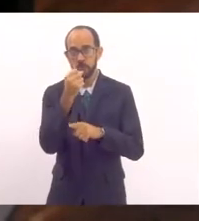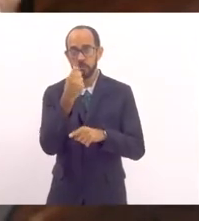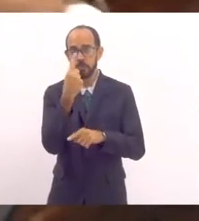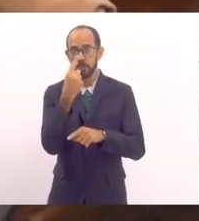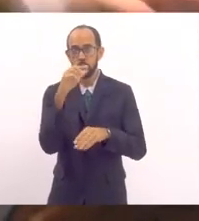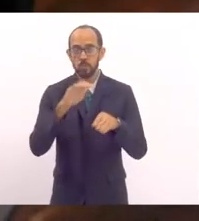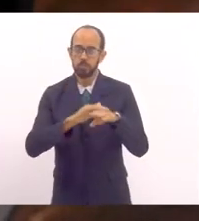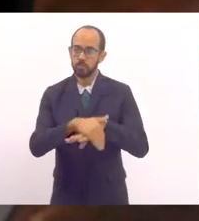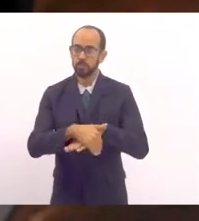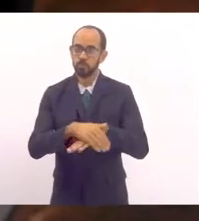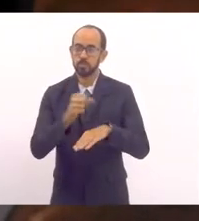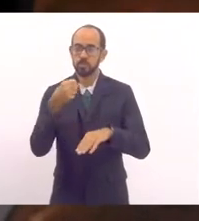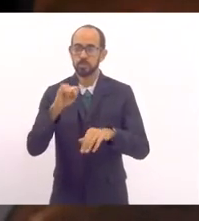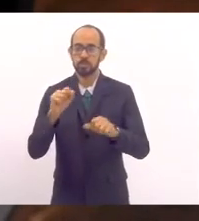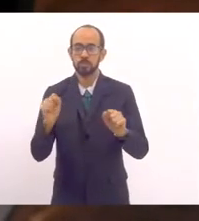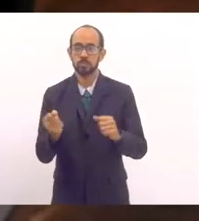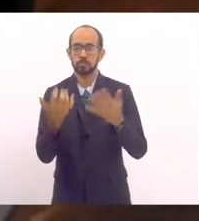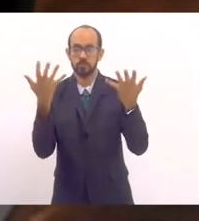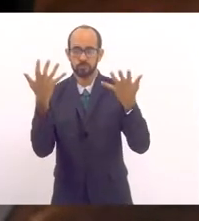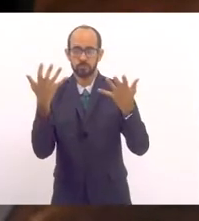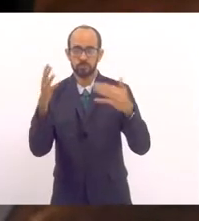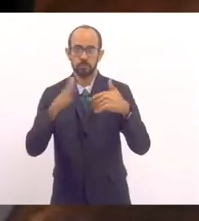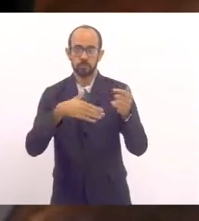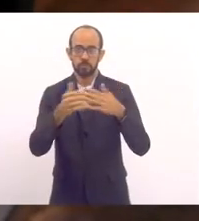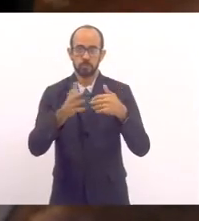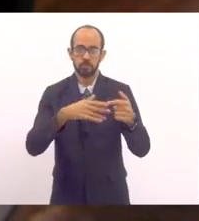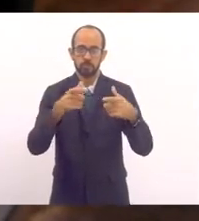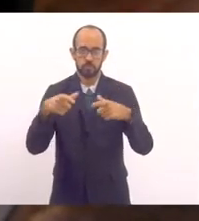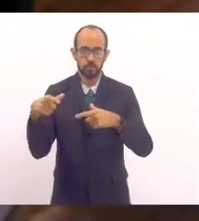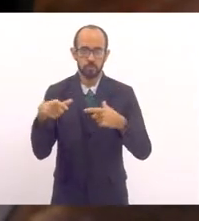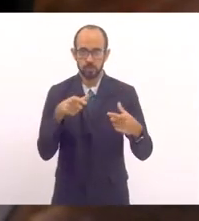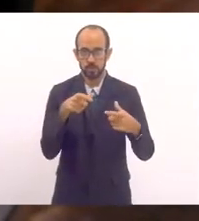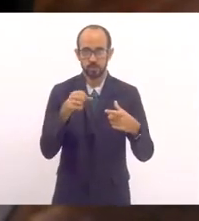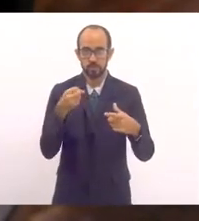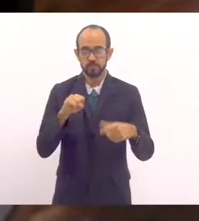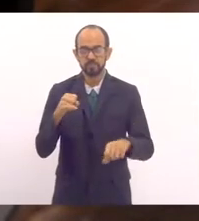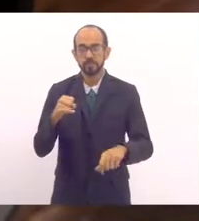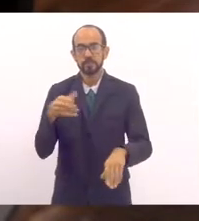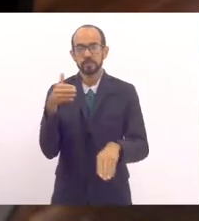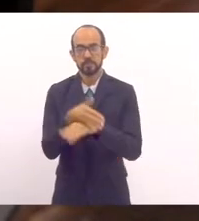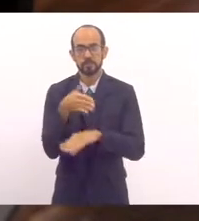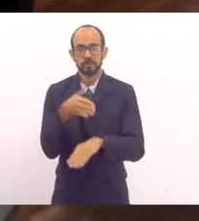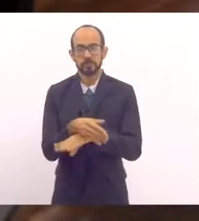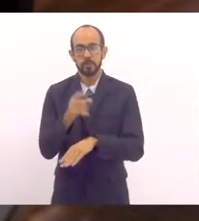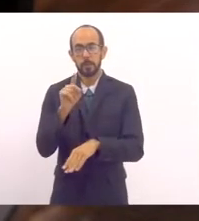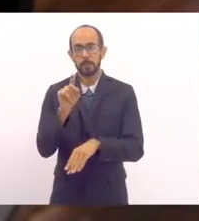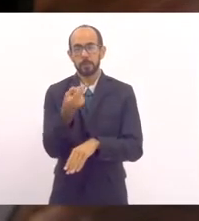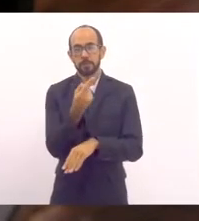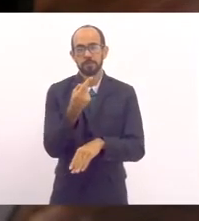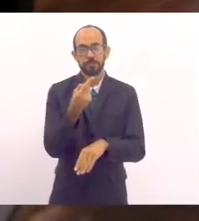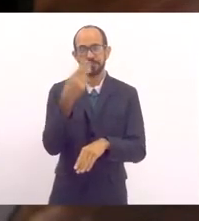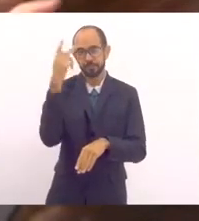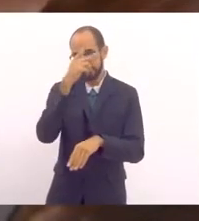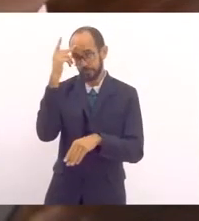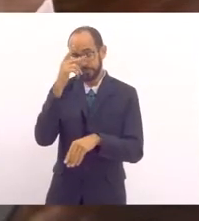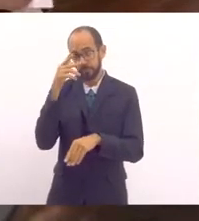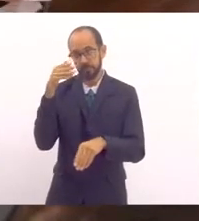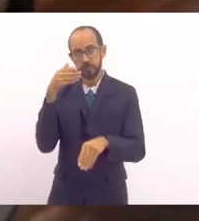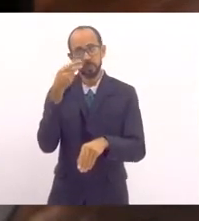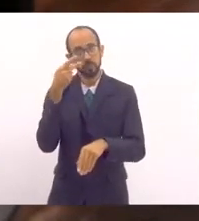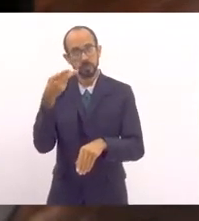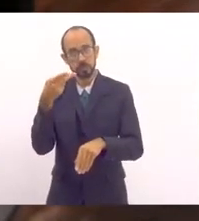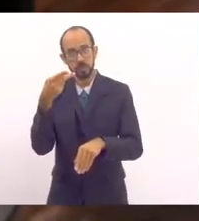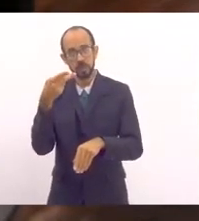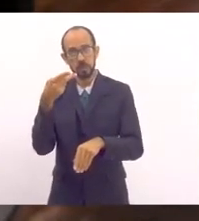nossa cidade, Rio de Janeiro, Niterói, não interessa onde, se você recebeu 1.000 pessoas, foram lá, passaram o dia e foram embora, é uma excursão,